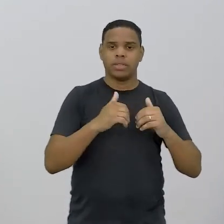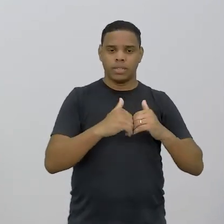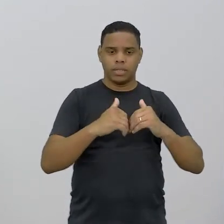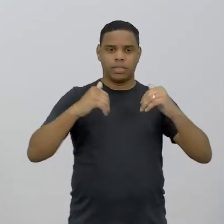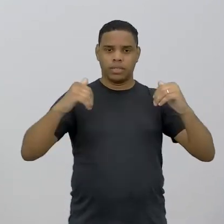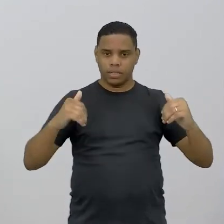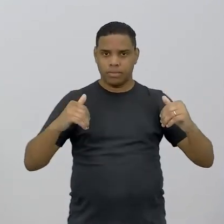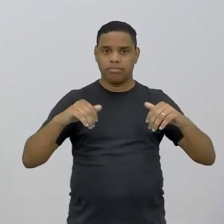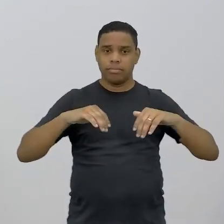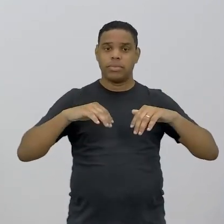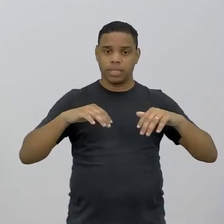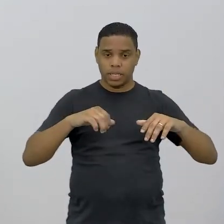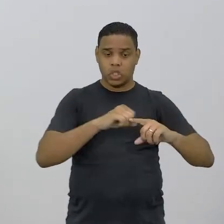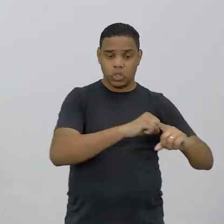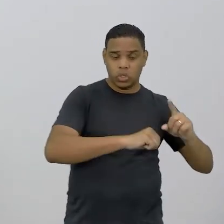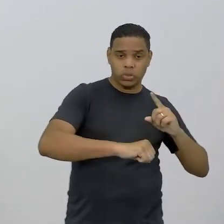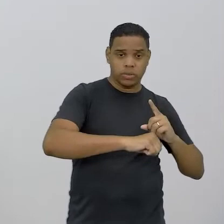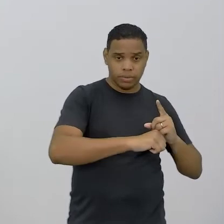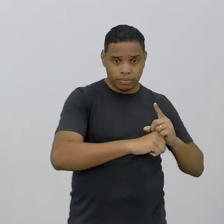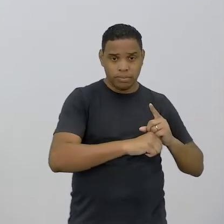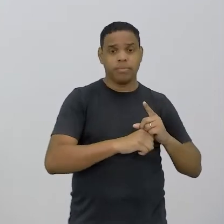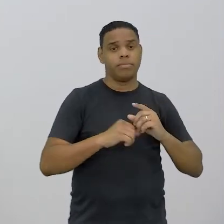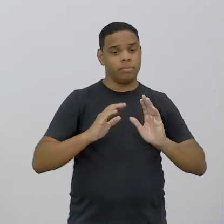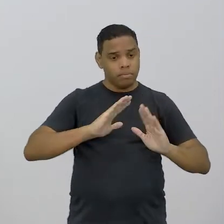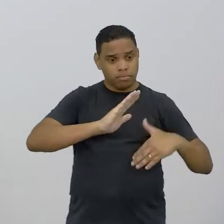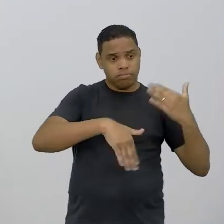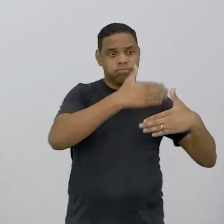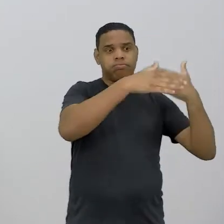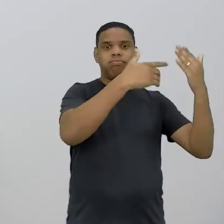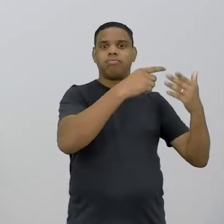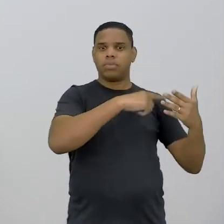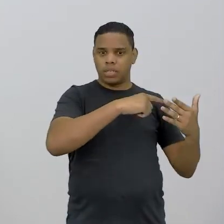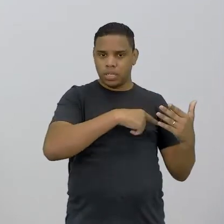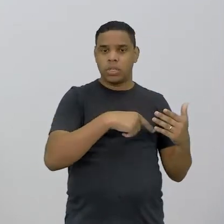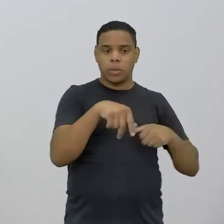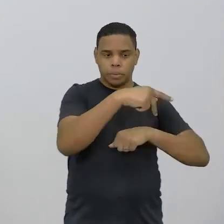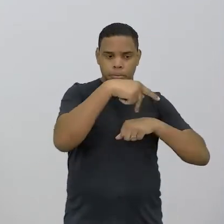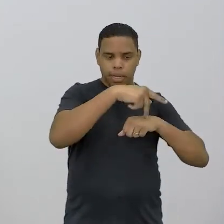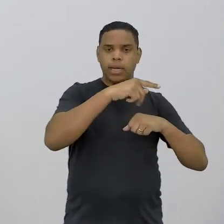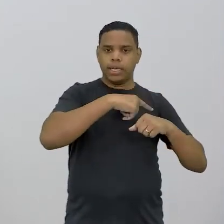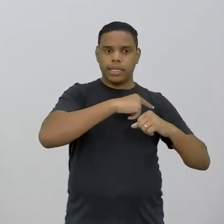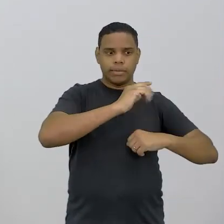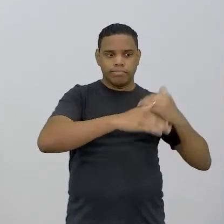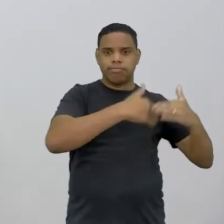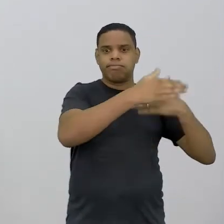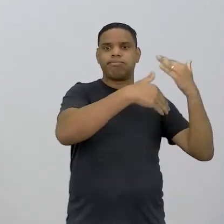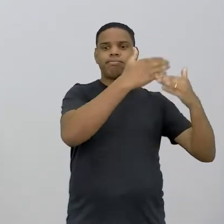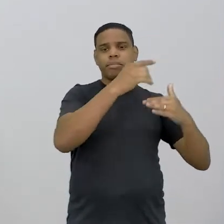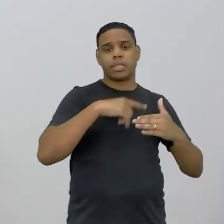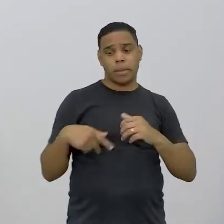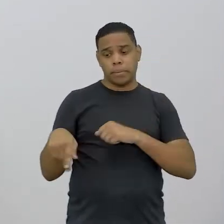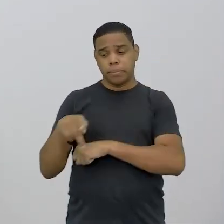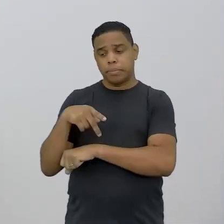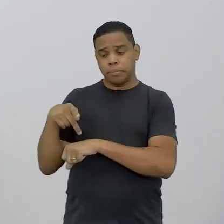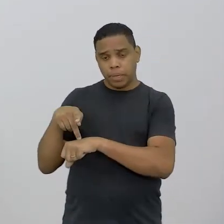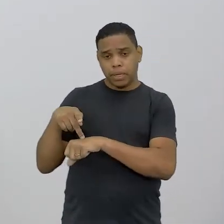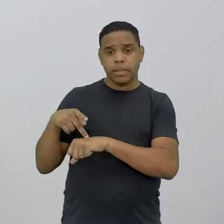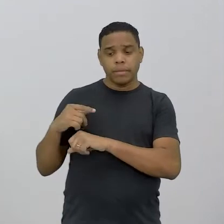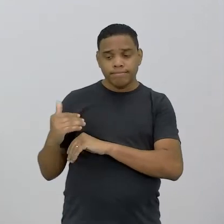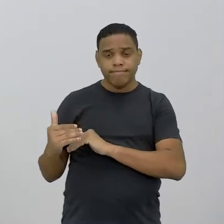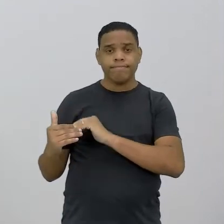entre sociedades desenvolvidas, ou então países desenvolvidos e países